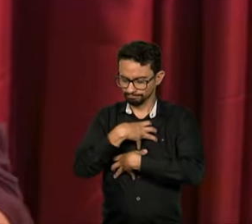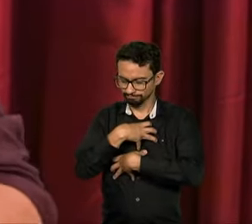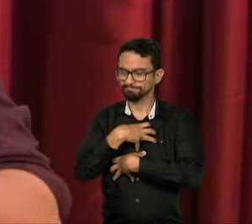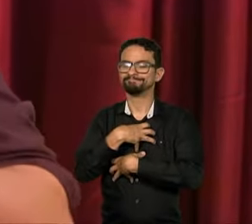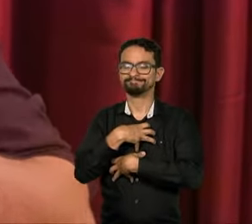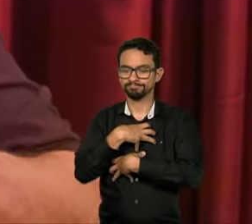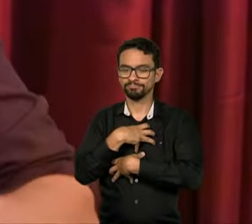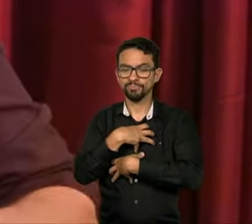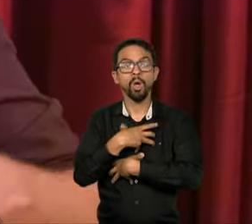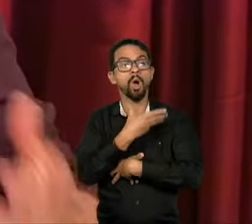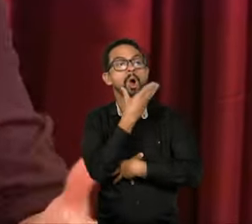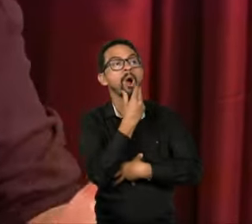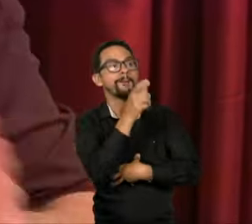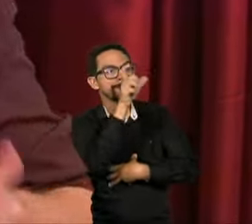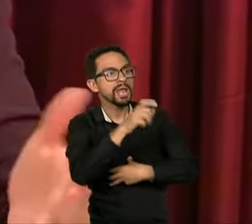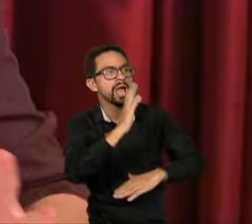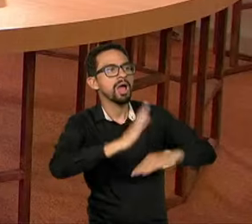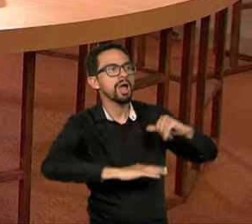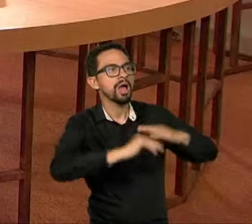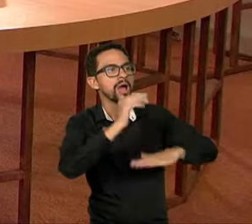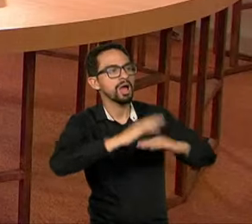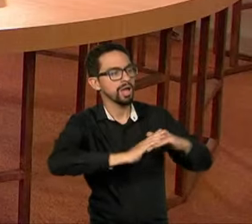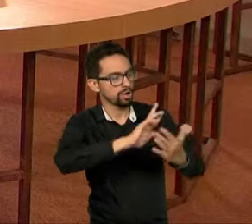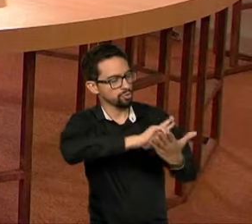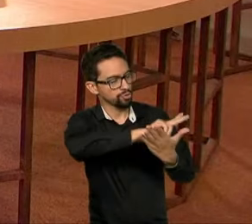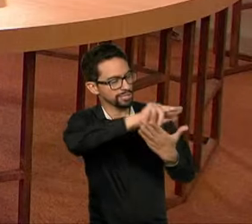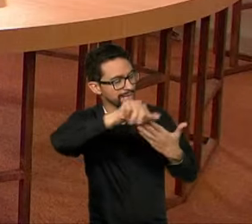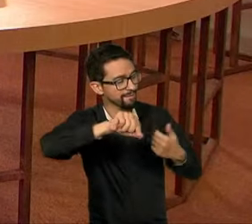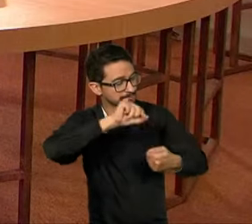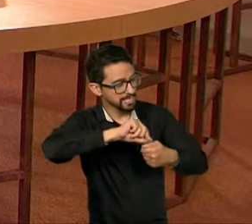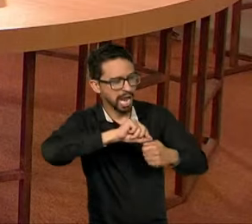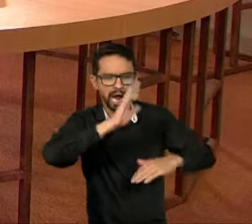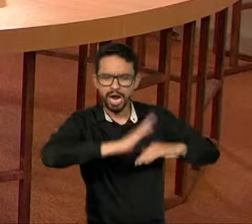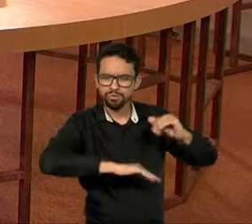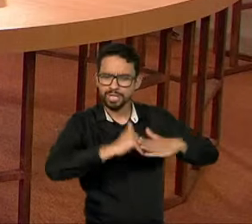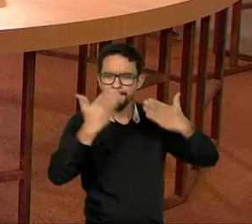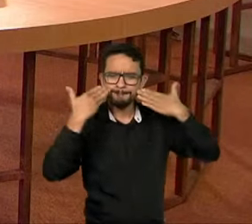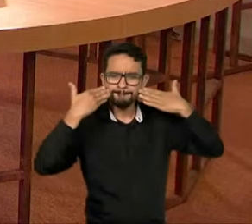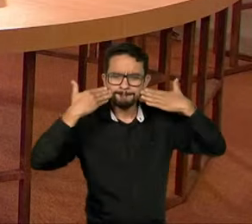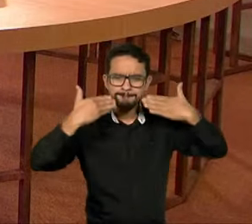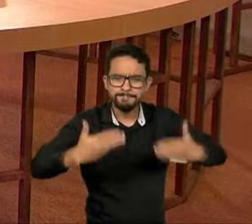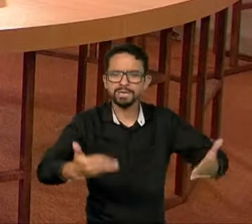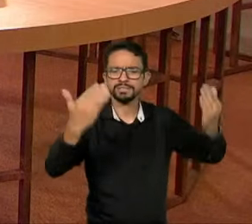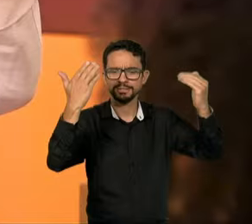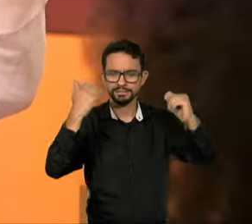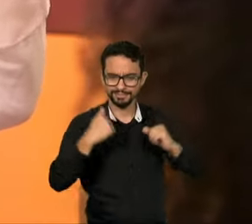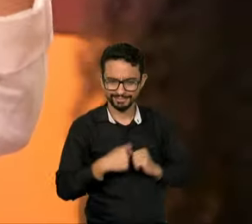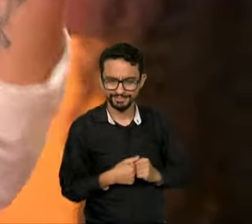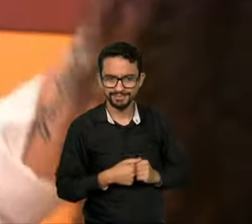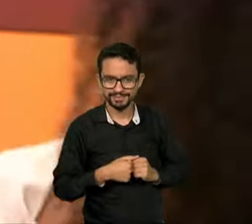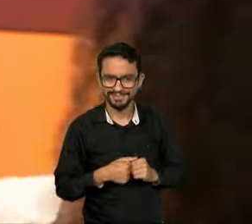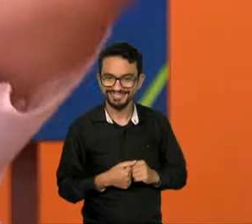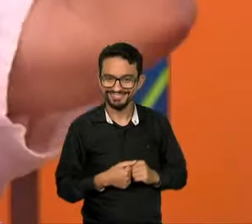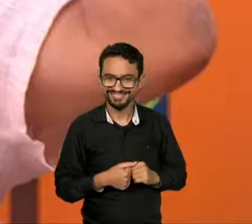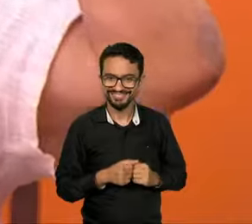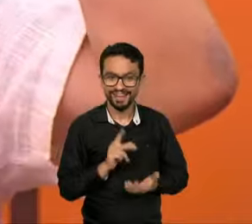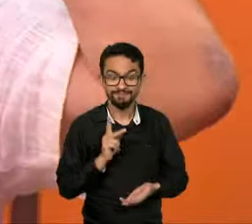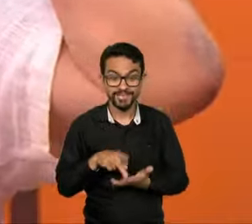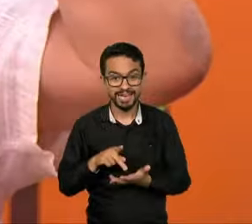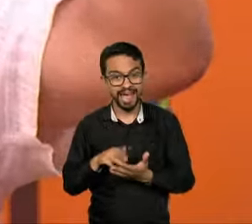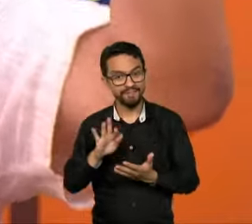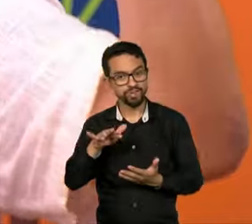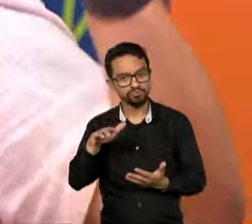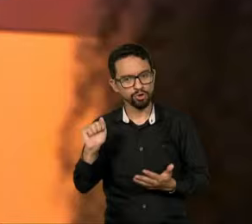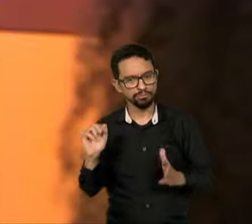do sentimento, e o homem de fazer coisas. São não, ações. Isso de pegar e jogar pra cima. É, pra cima, assim, botar no perigo. É aventura.